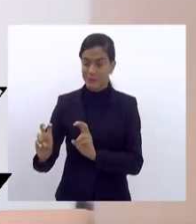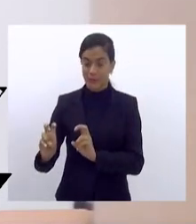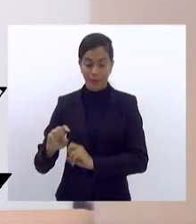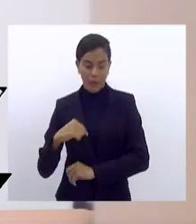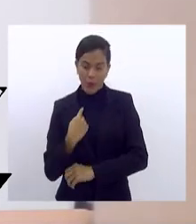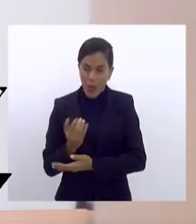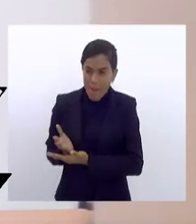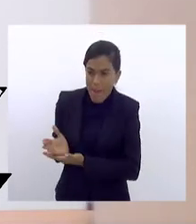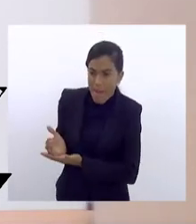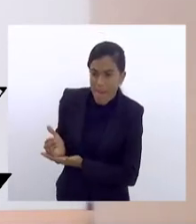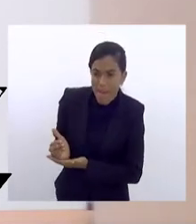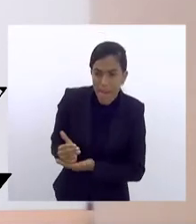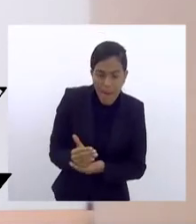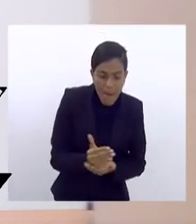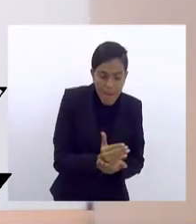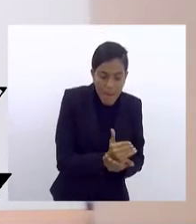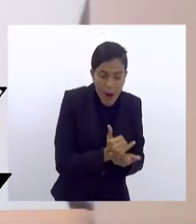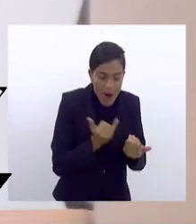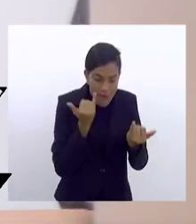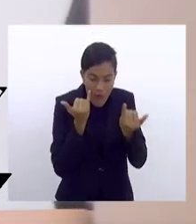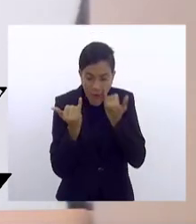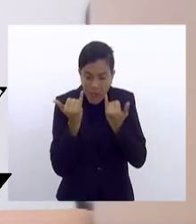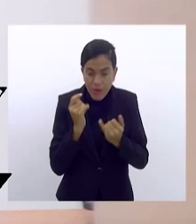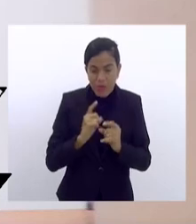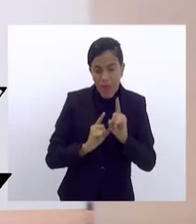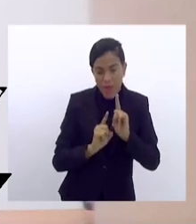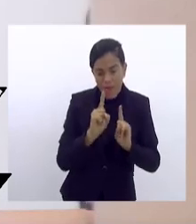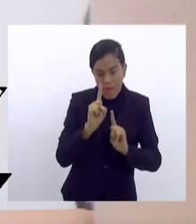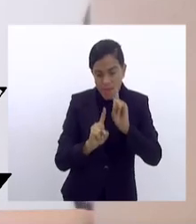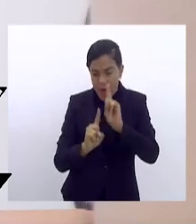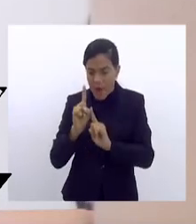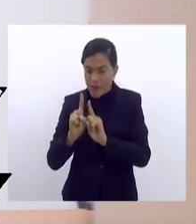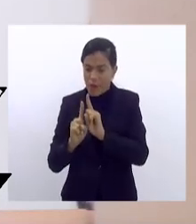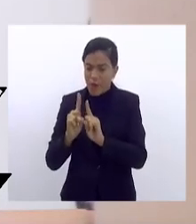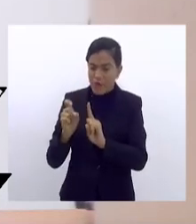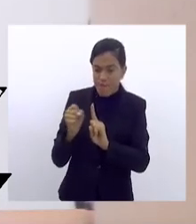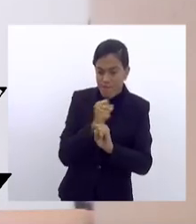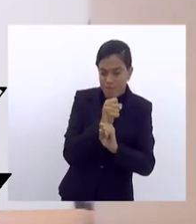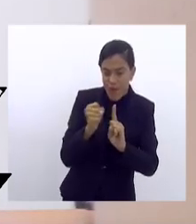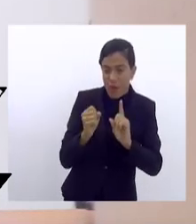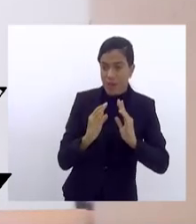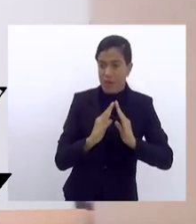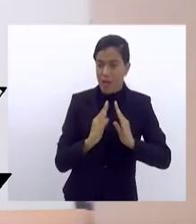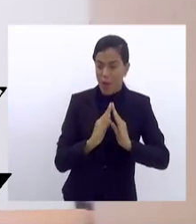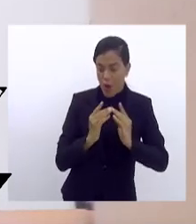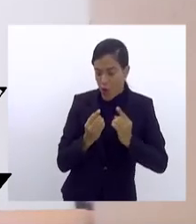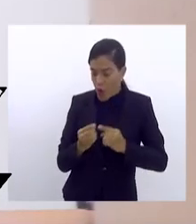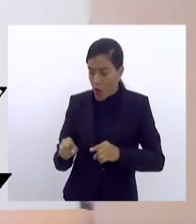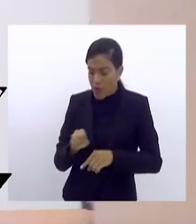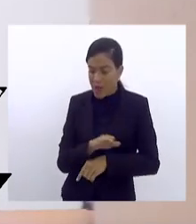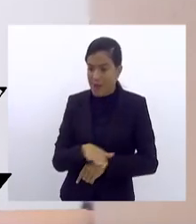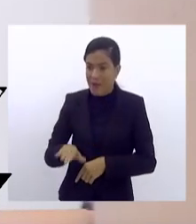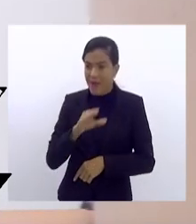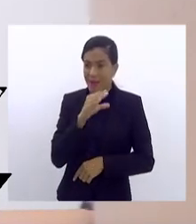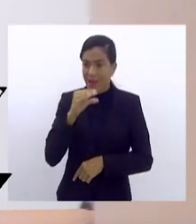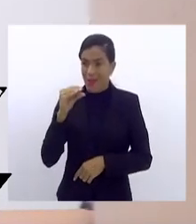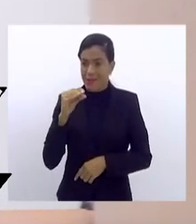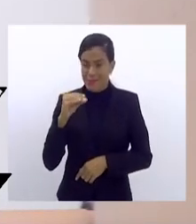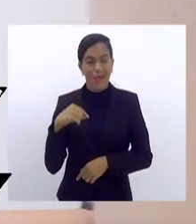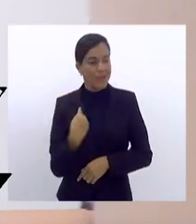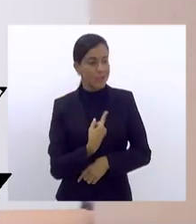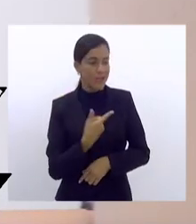coleta dados e a gente tem ali marcadores de violência doméstica contra crianças e adolescentes com certeza a gente pode